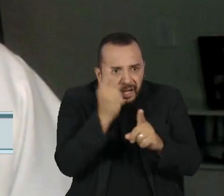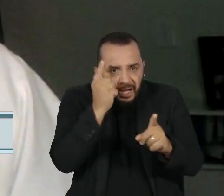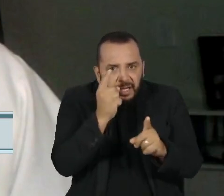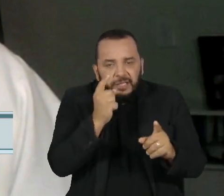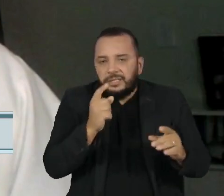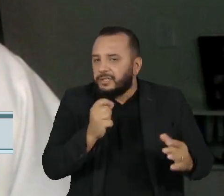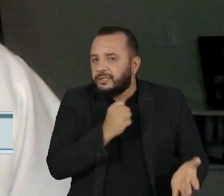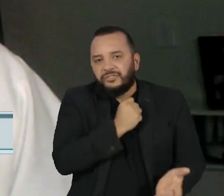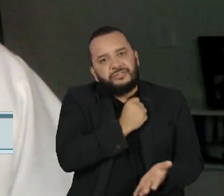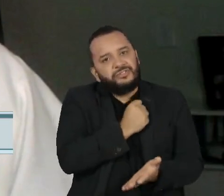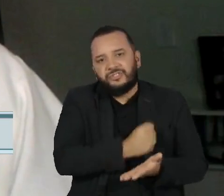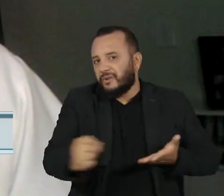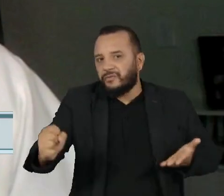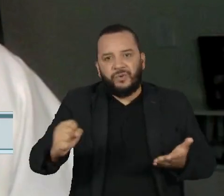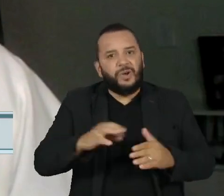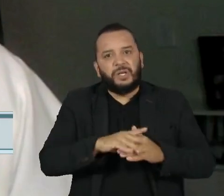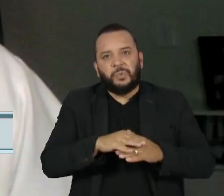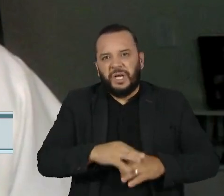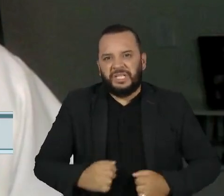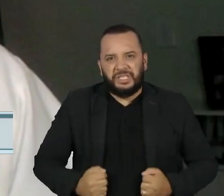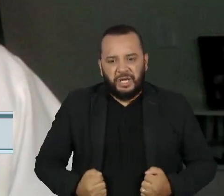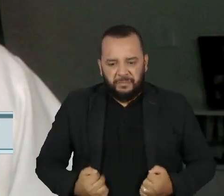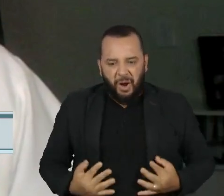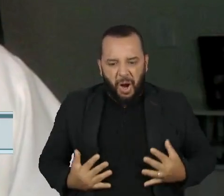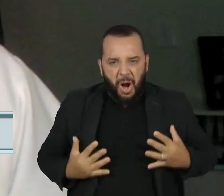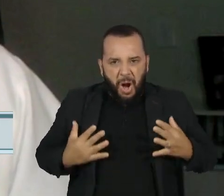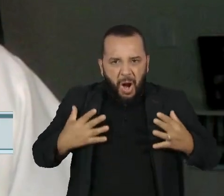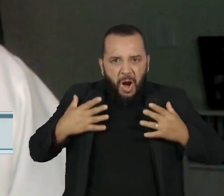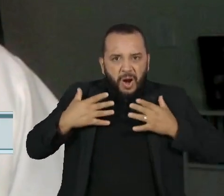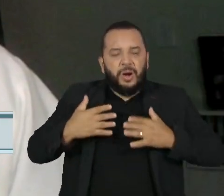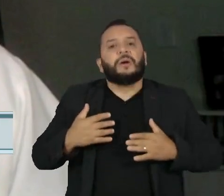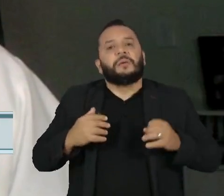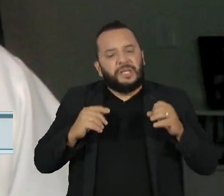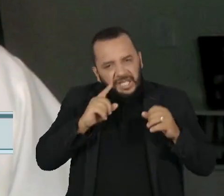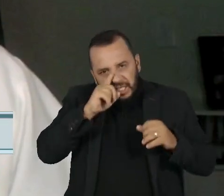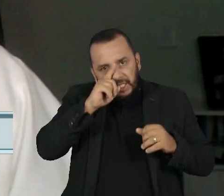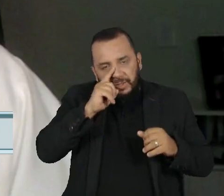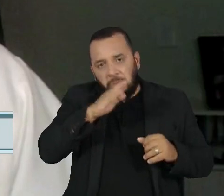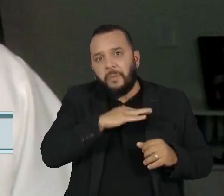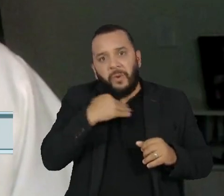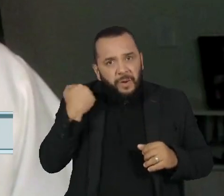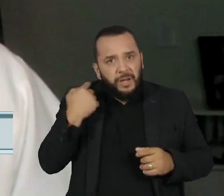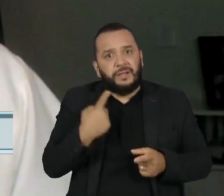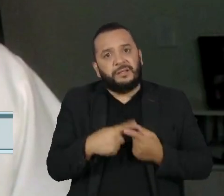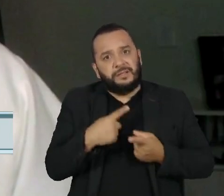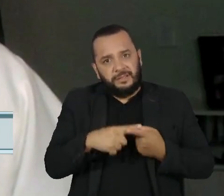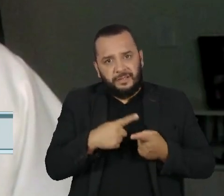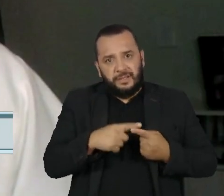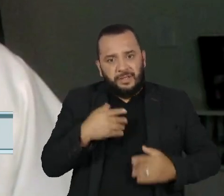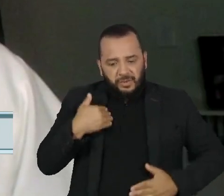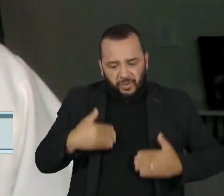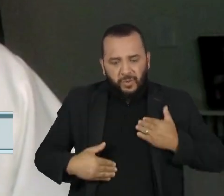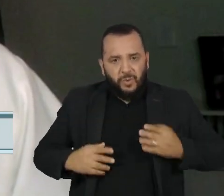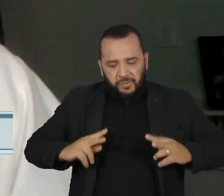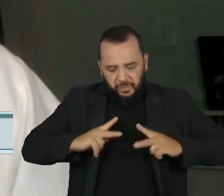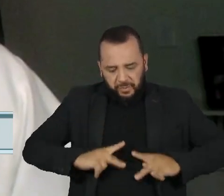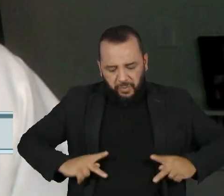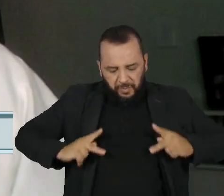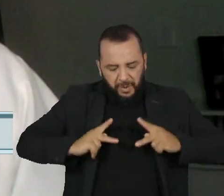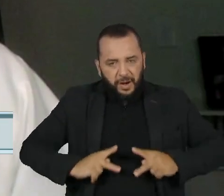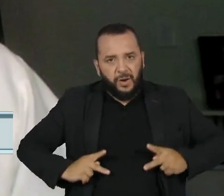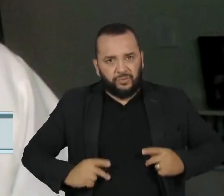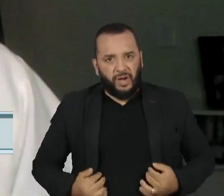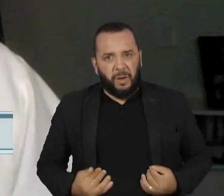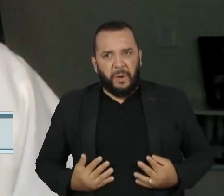já está mais avançada e quando o risco de óbito é maior, porque a doença acaba se disseminando no pulmão ou em outros